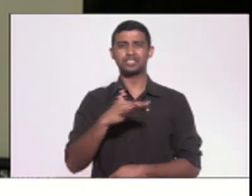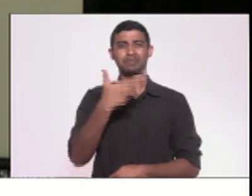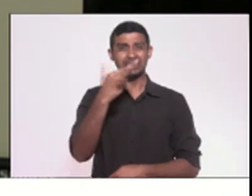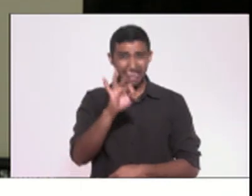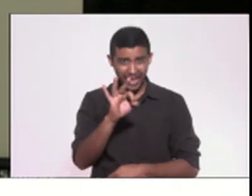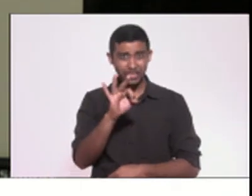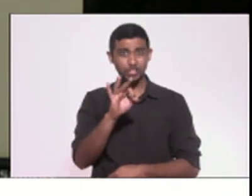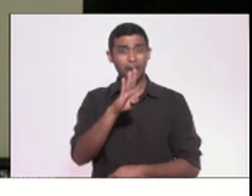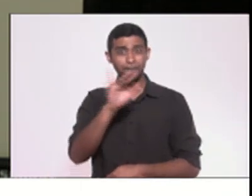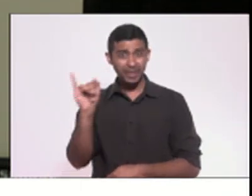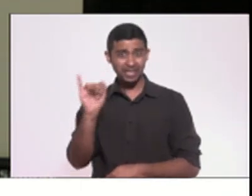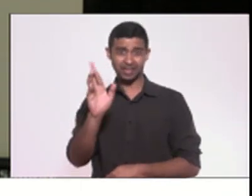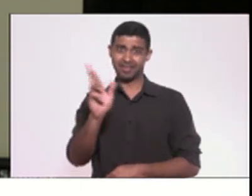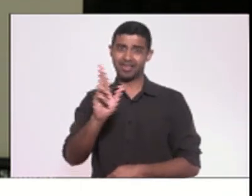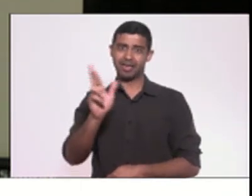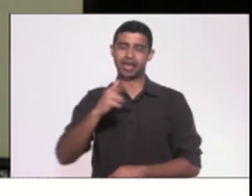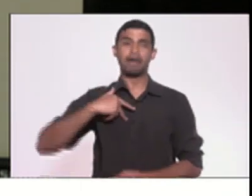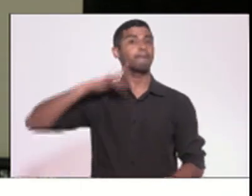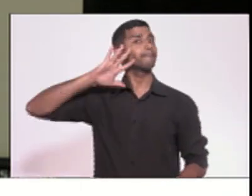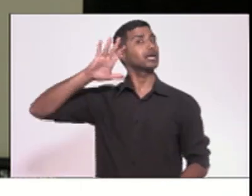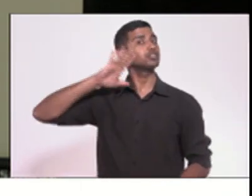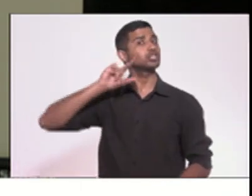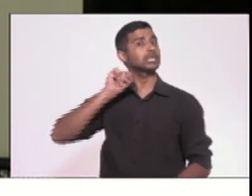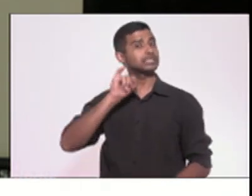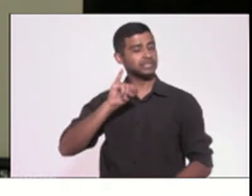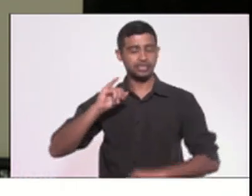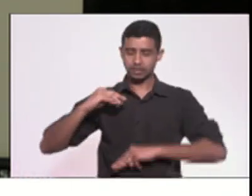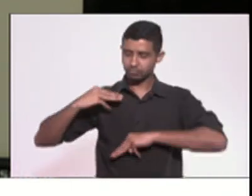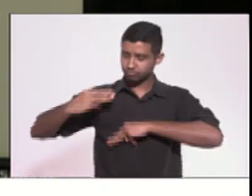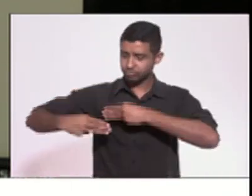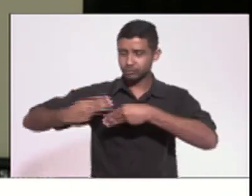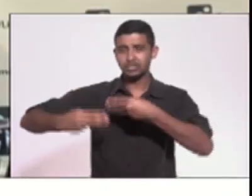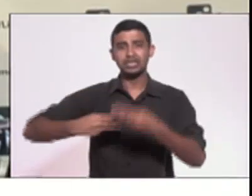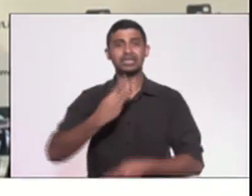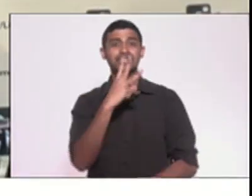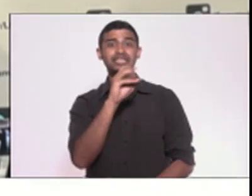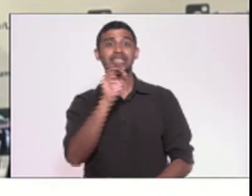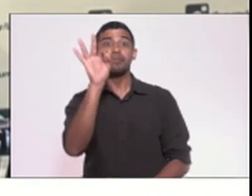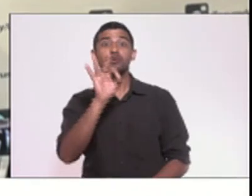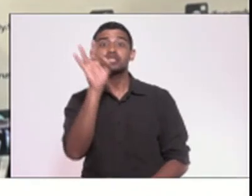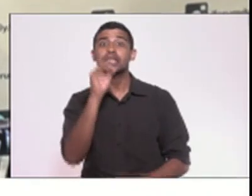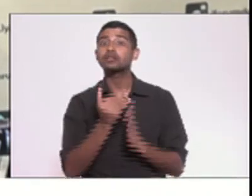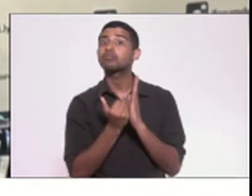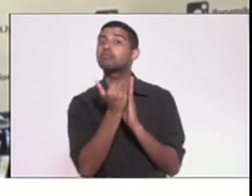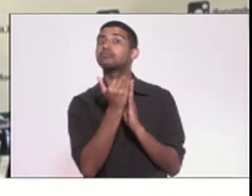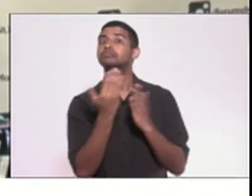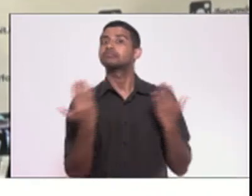bilhões de reais. Imagine se reciclarmos 30% a mais.